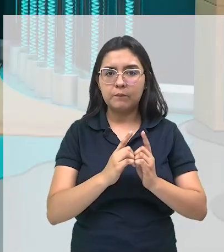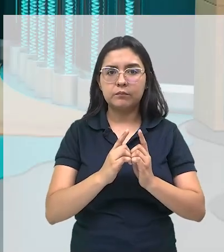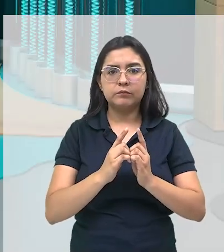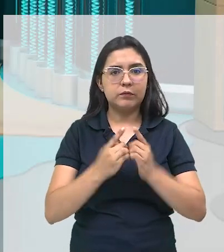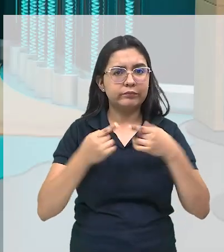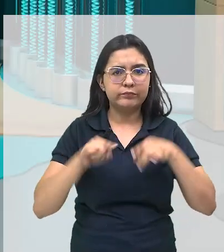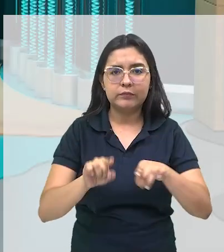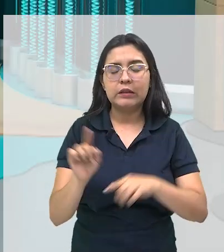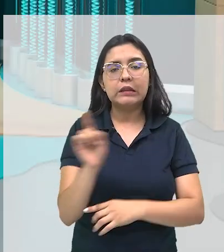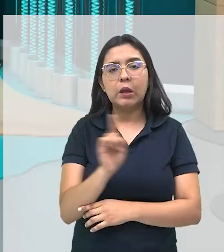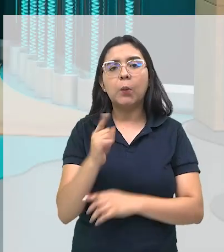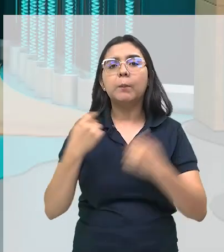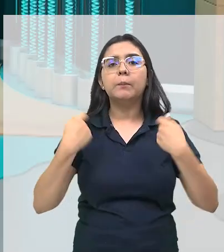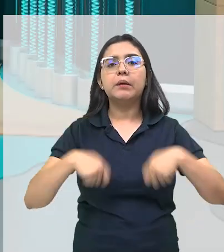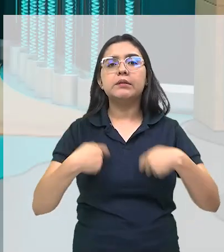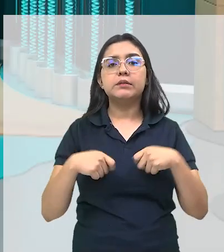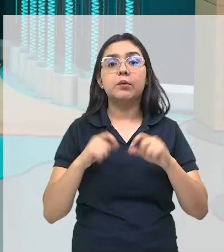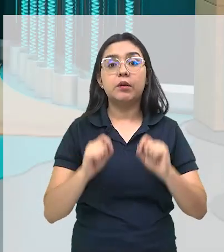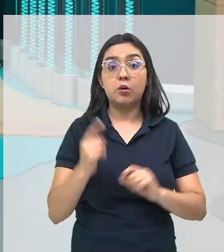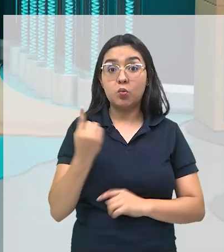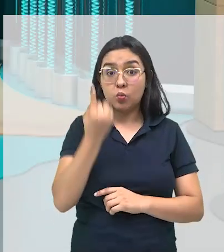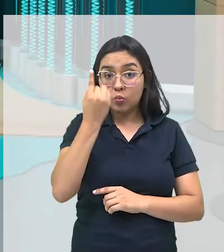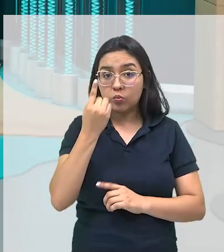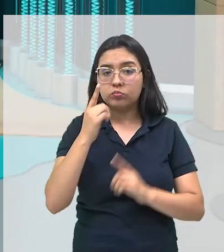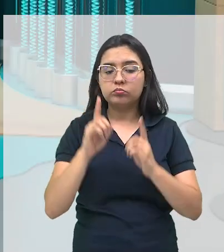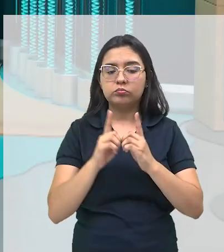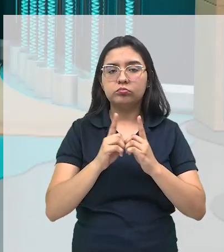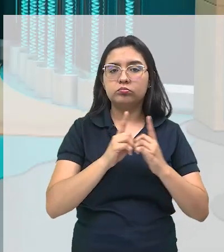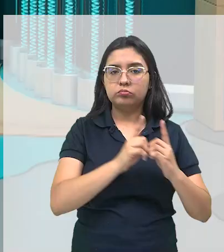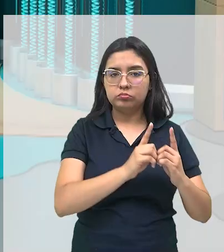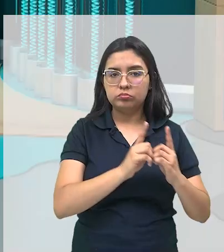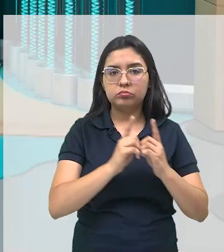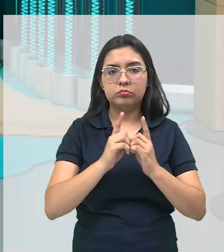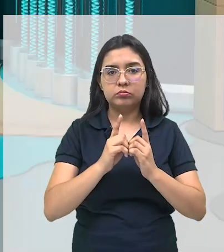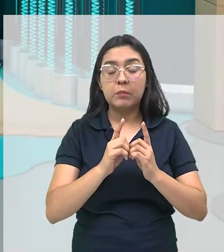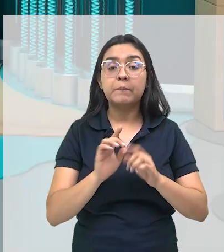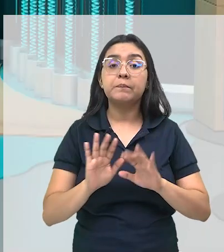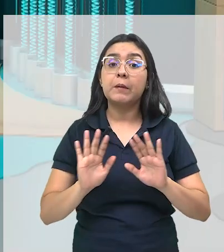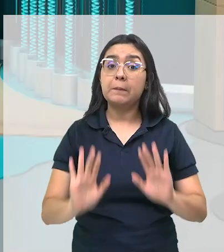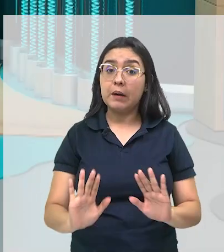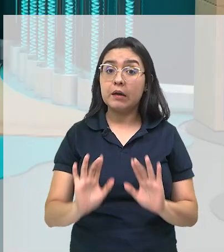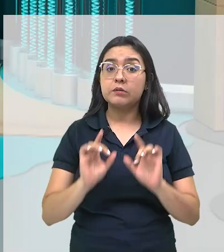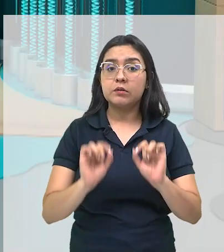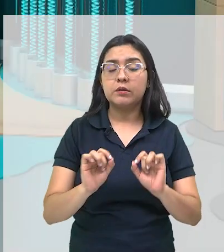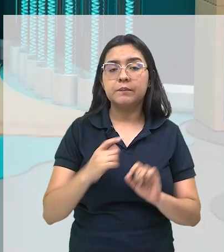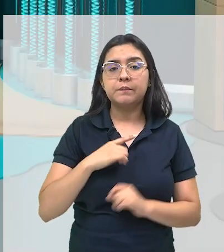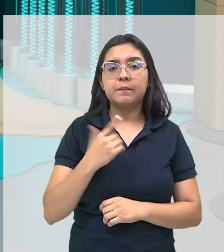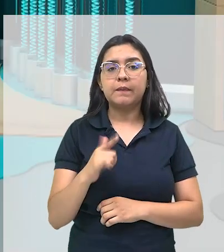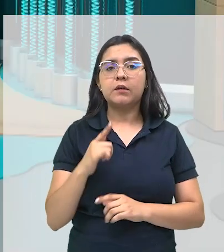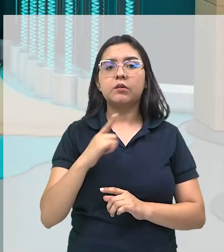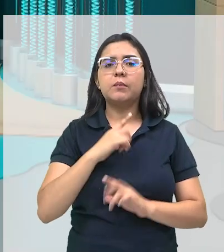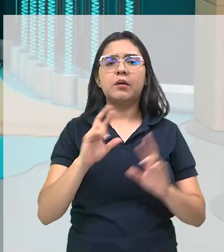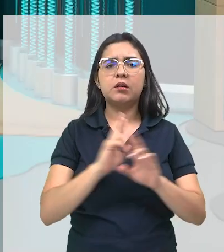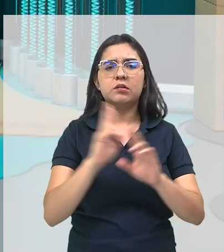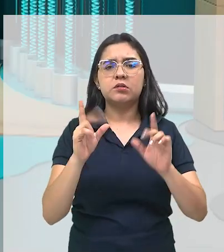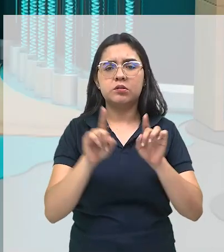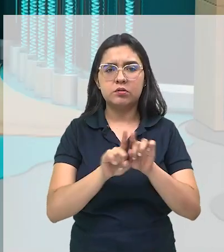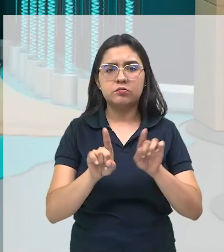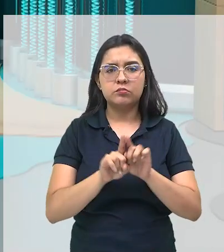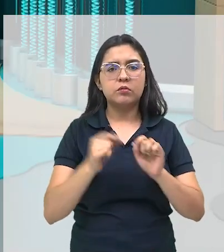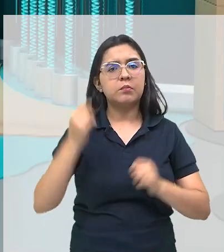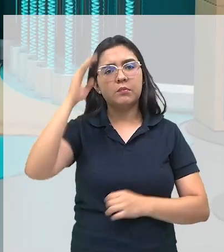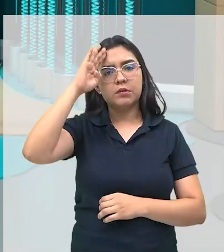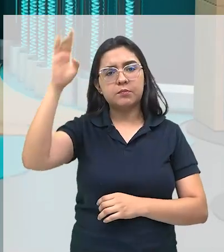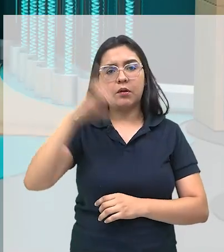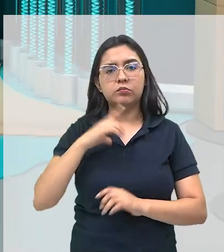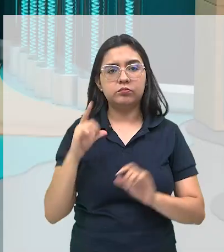mesmo tempo. É necessário que um conduza o outro. Mas aí não existe uma relação de